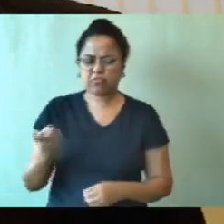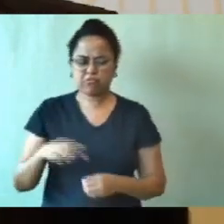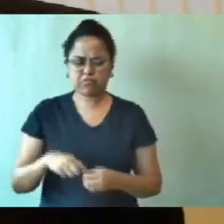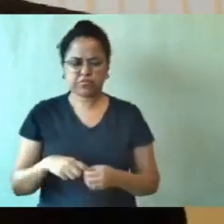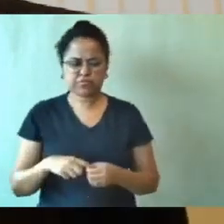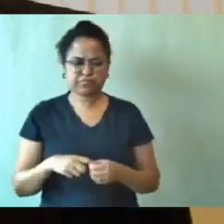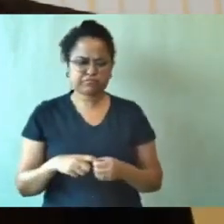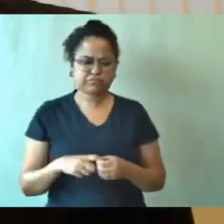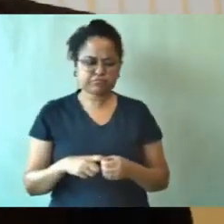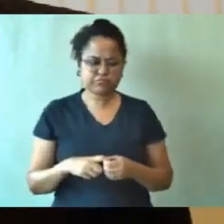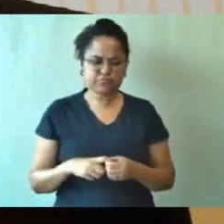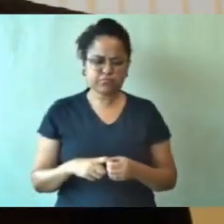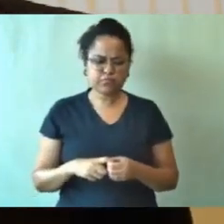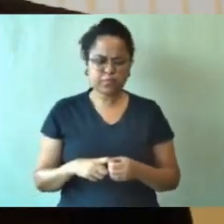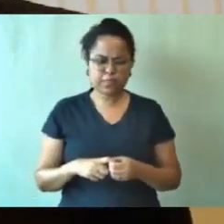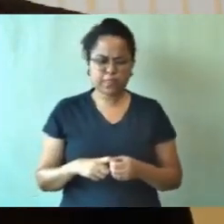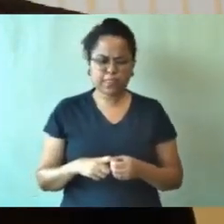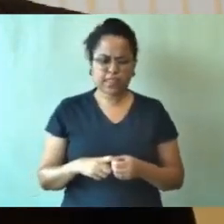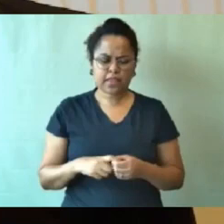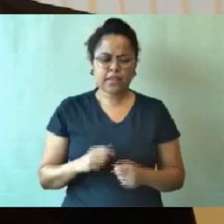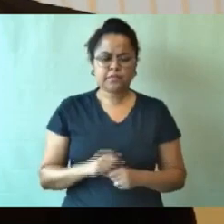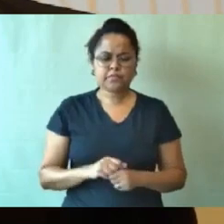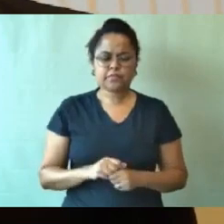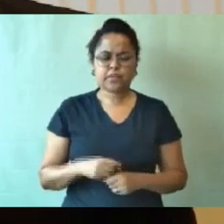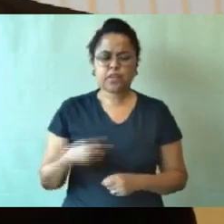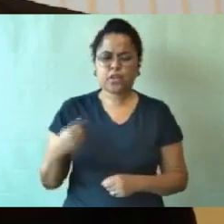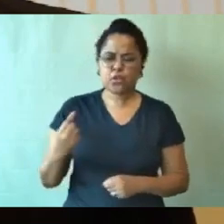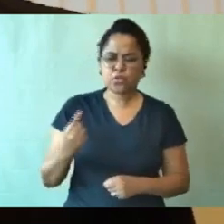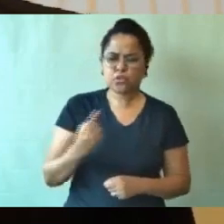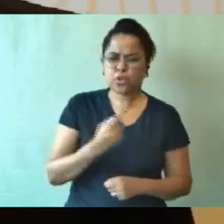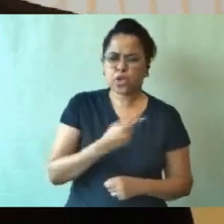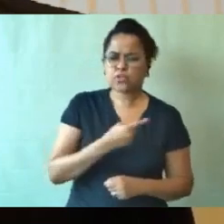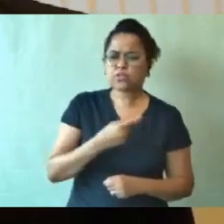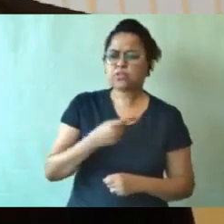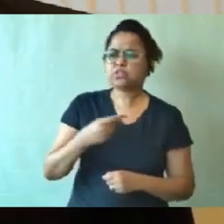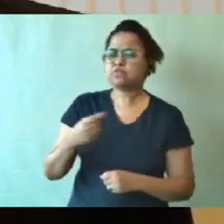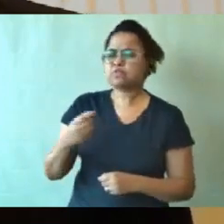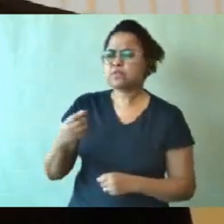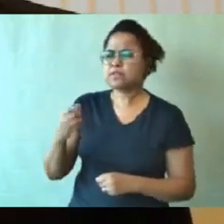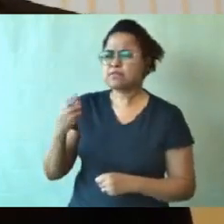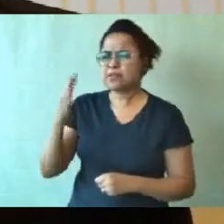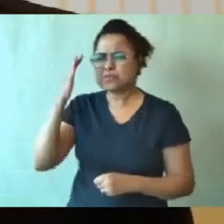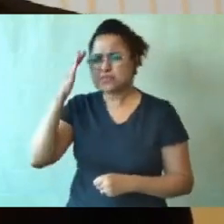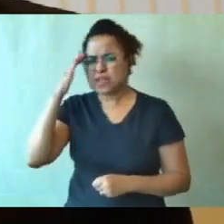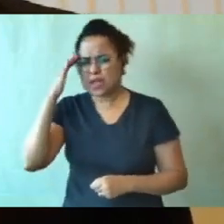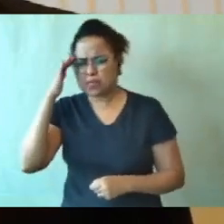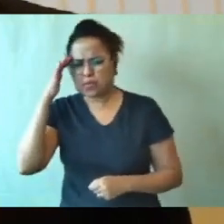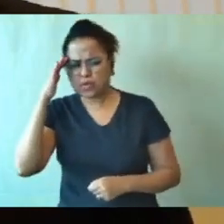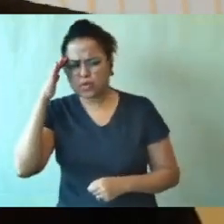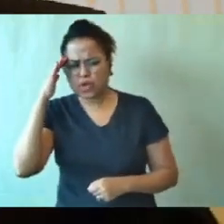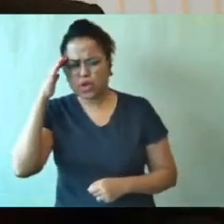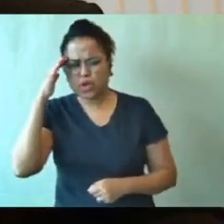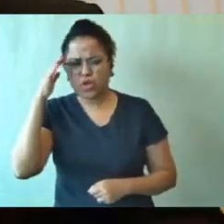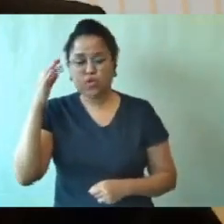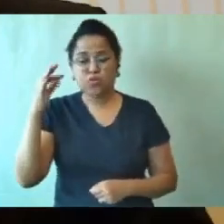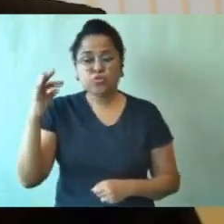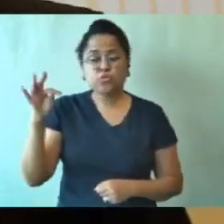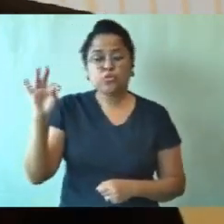Olha, vou te falar, nós que estamos, eu tenho que pegar exatamente o título que foi dado, estão pedindo o título, né?